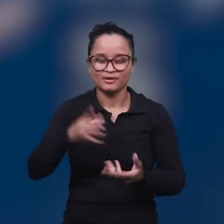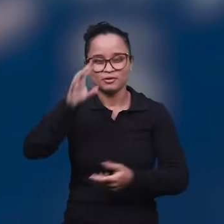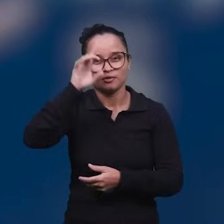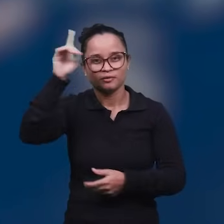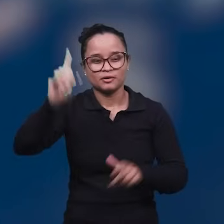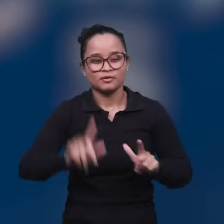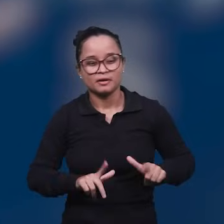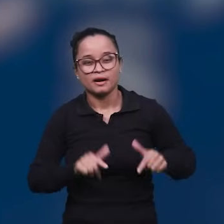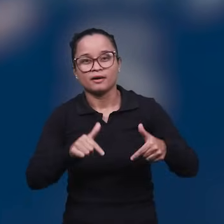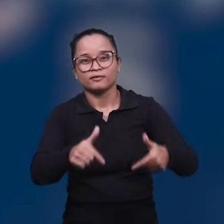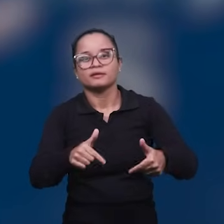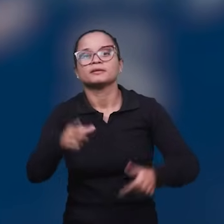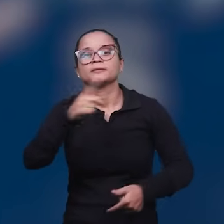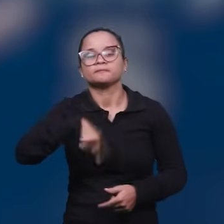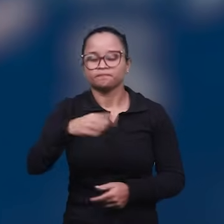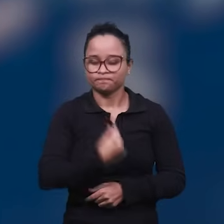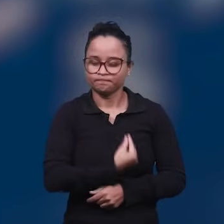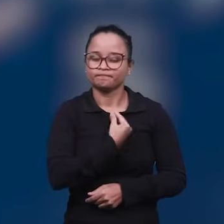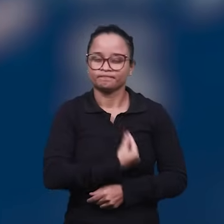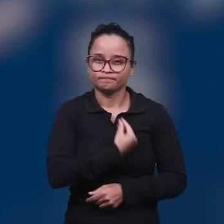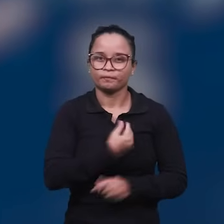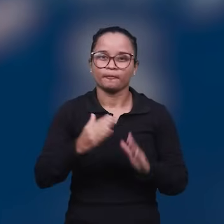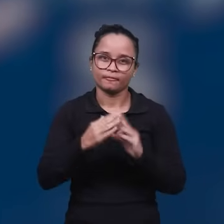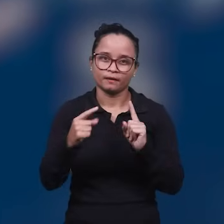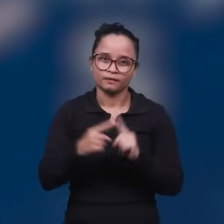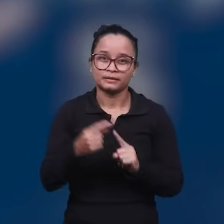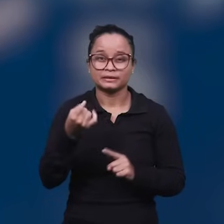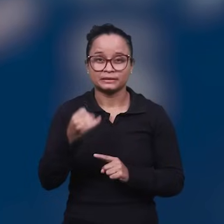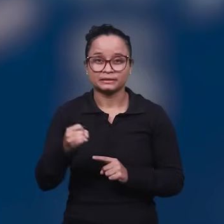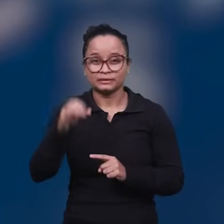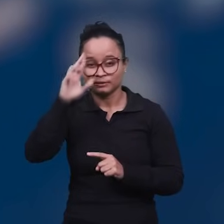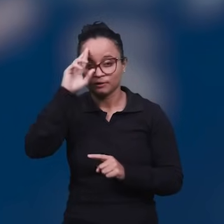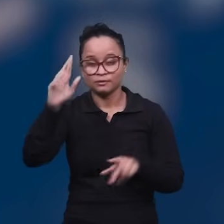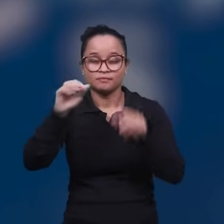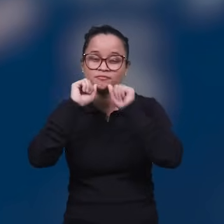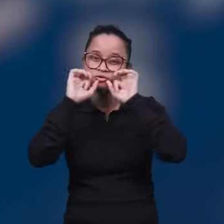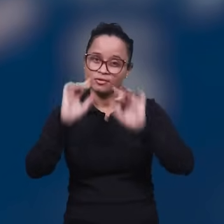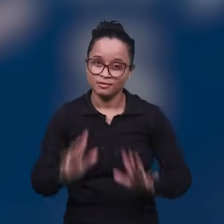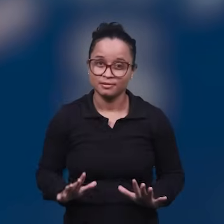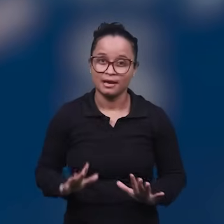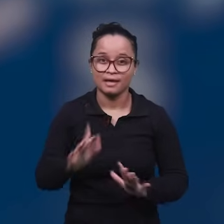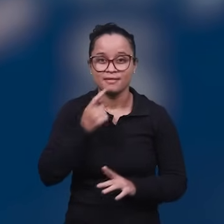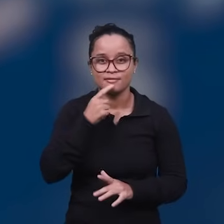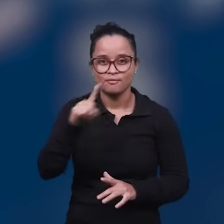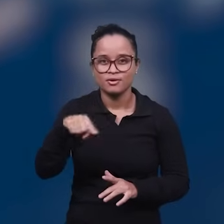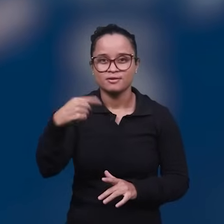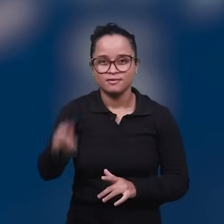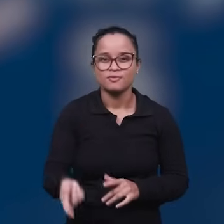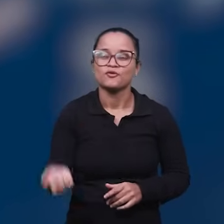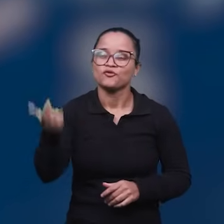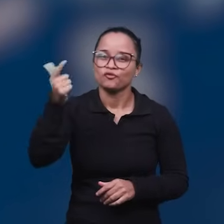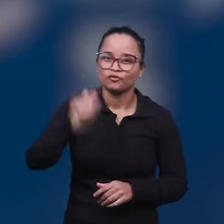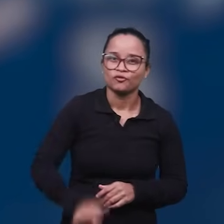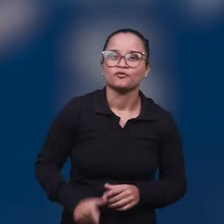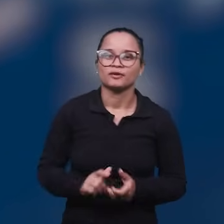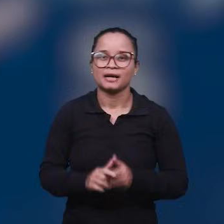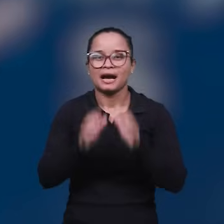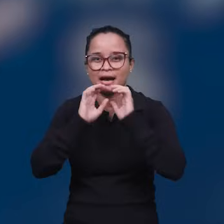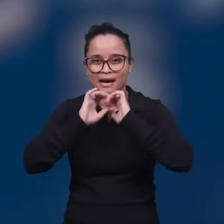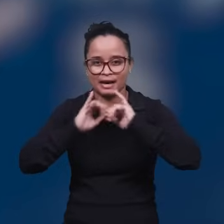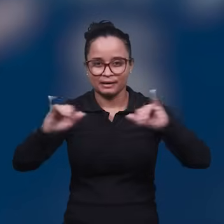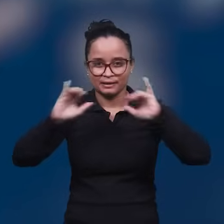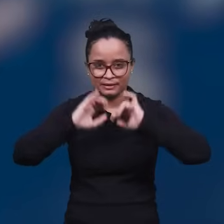compartilhar o que Deus tem operado em nossas vidas e igrejas. E se o Senhor permitir, semana que vem estaremos de volta mais uma